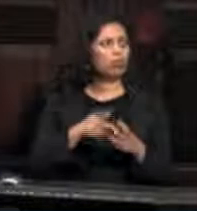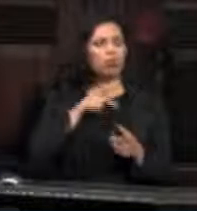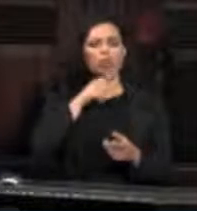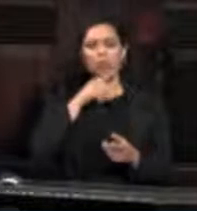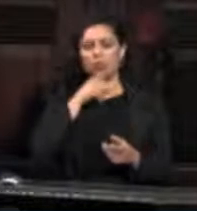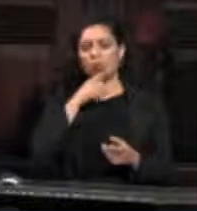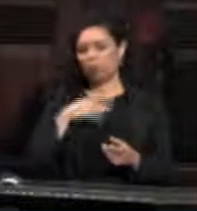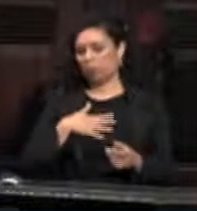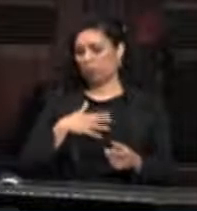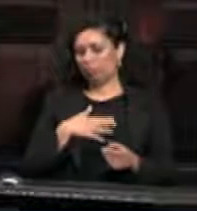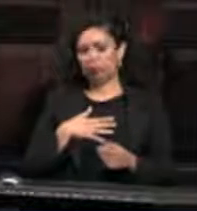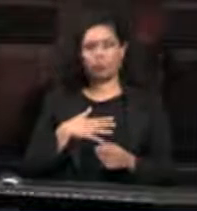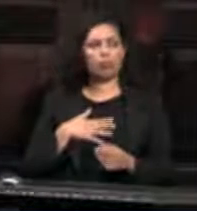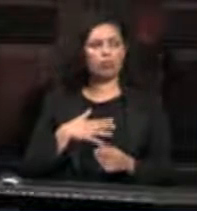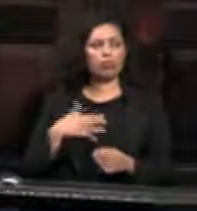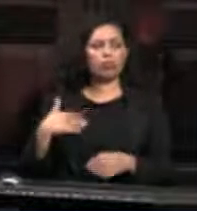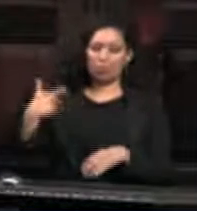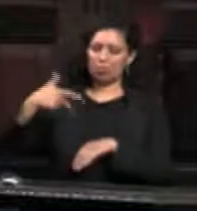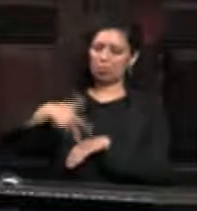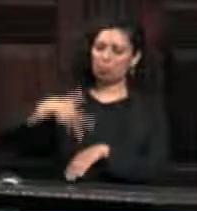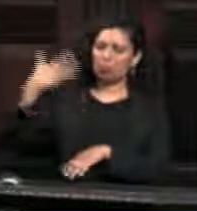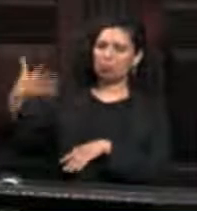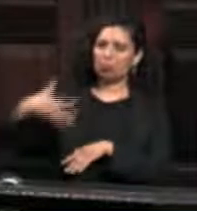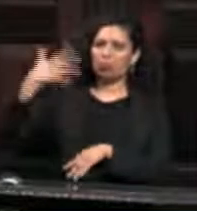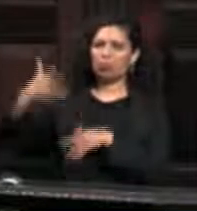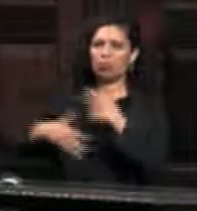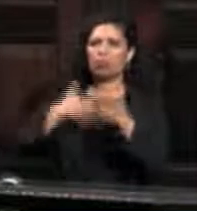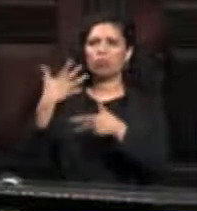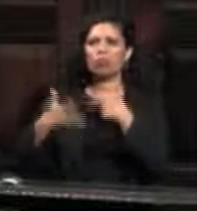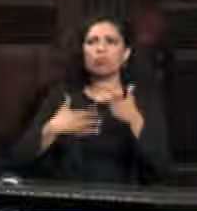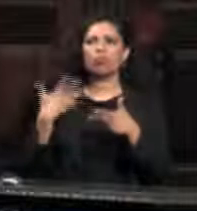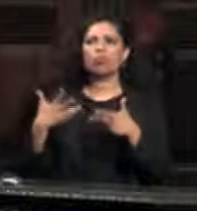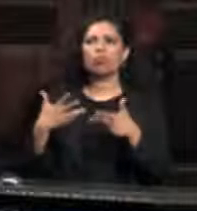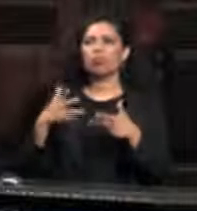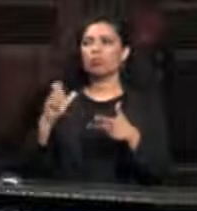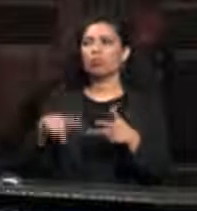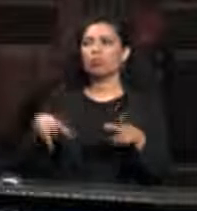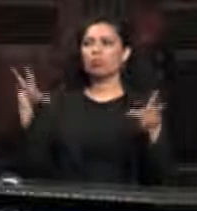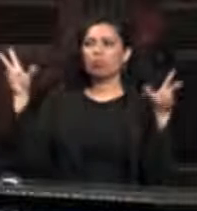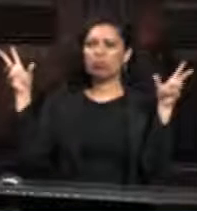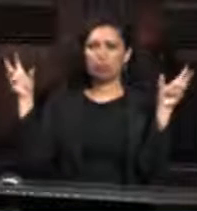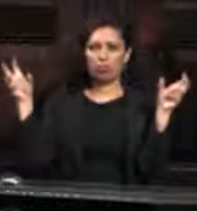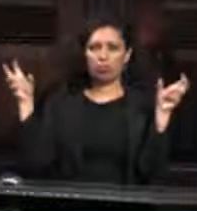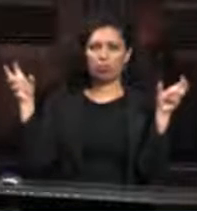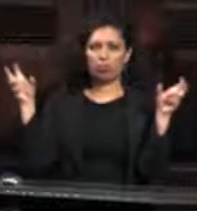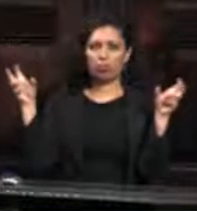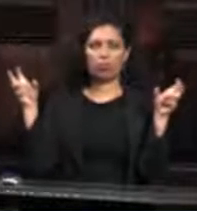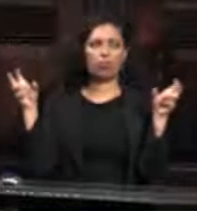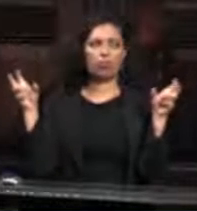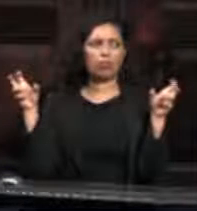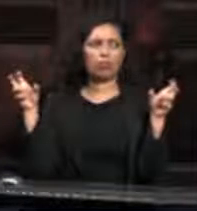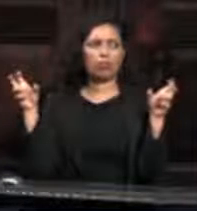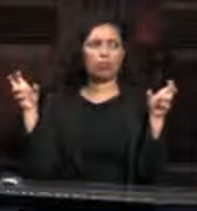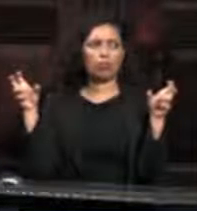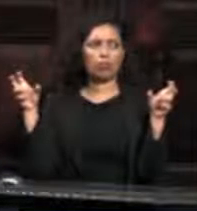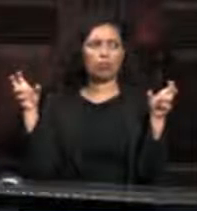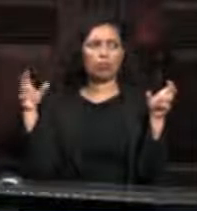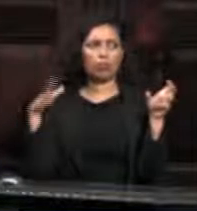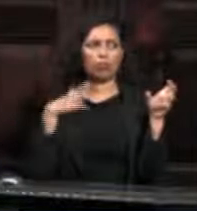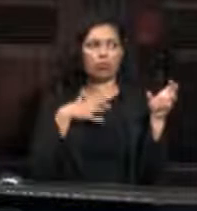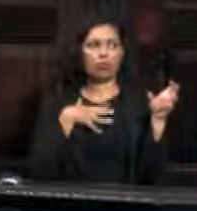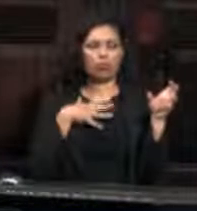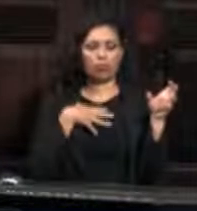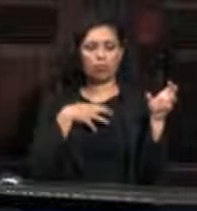Brasileiro. Mas o que me traz essa tribuna é exatamente uma situação que o meu mandato